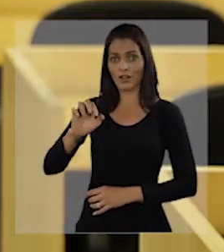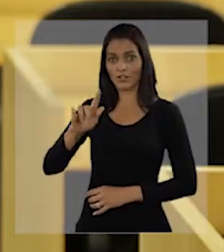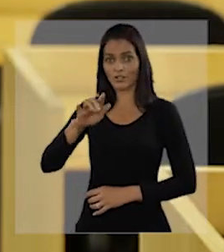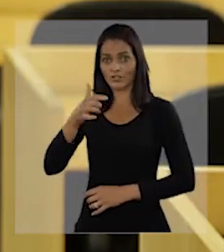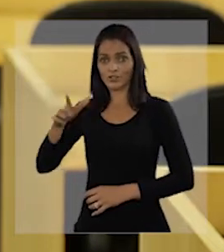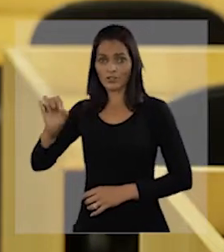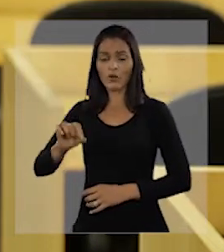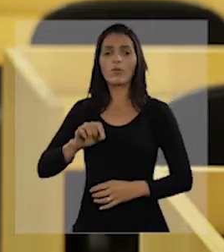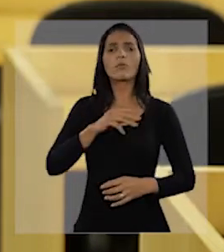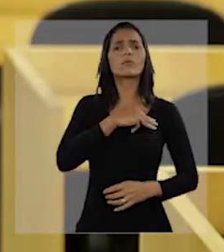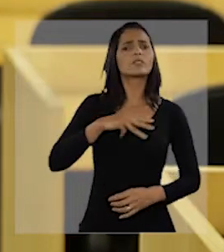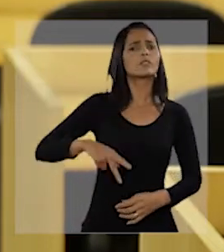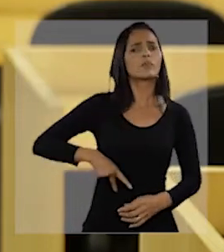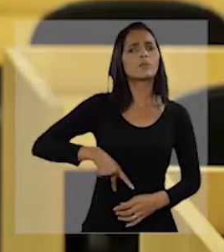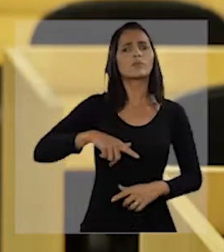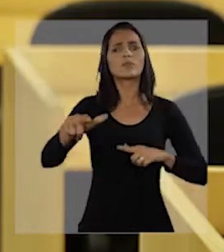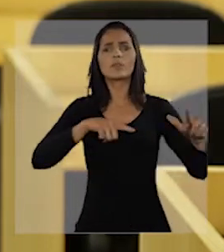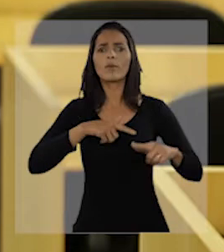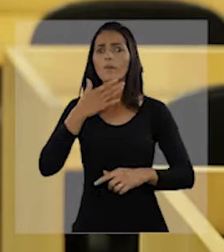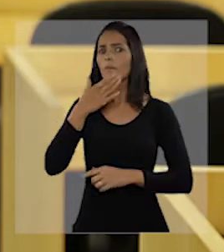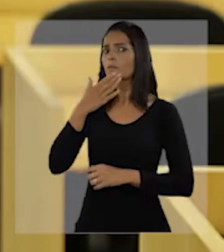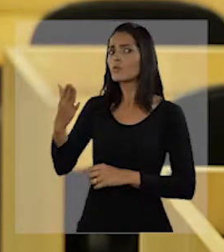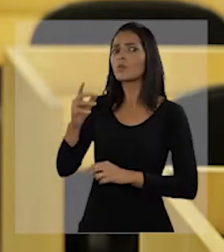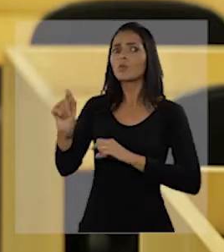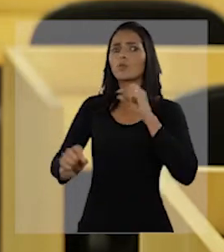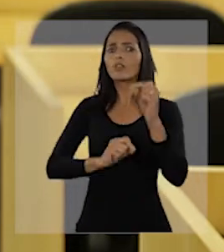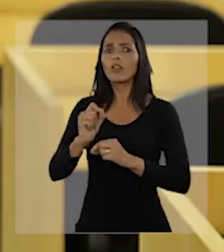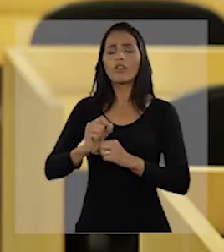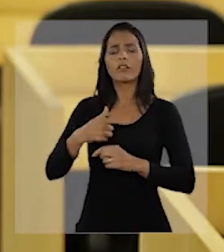Ministério Público do Trabalho que violava a